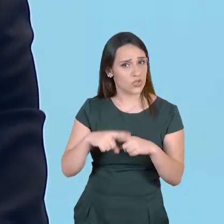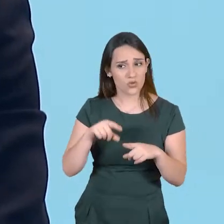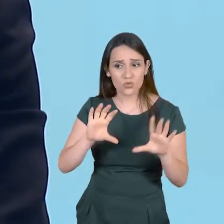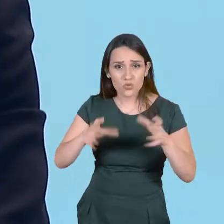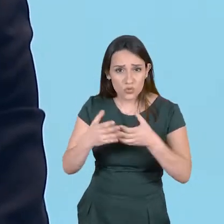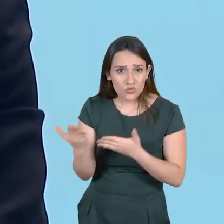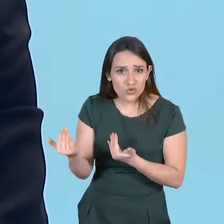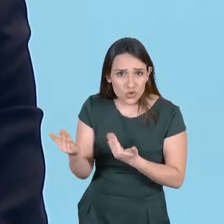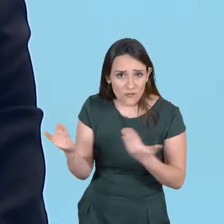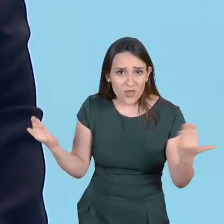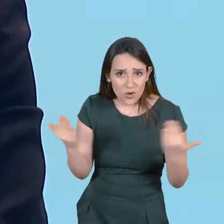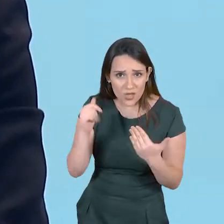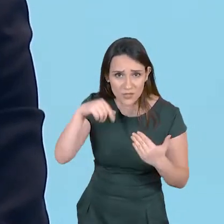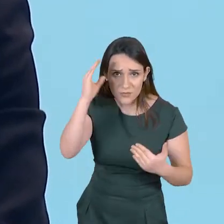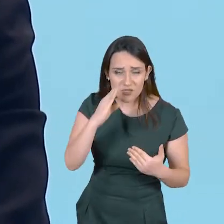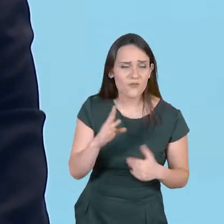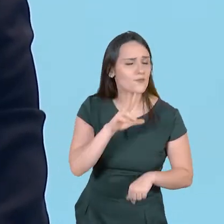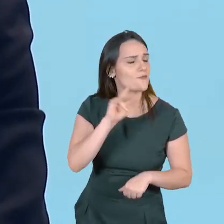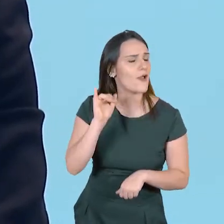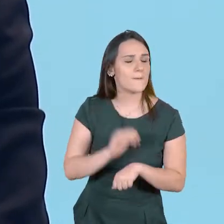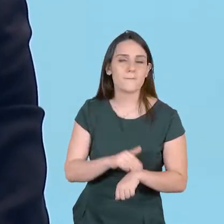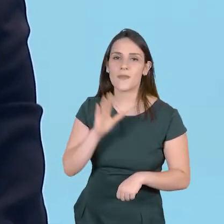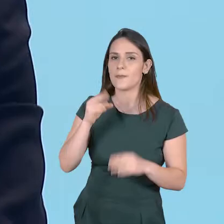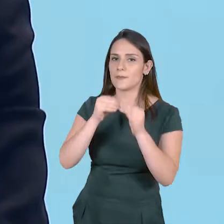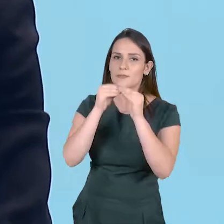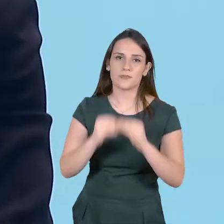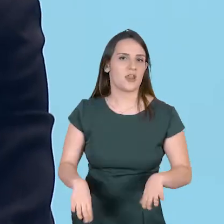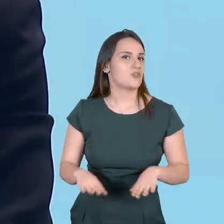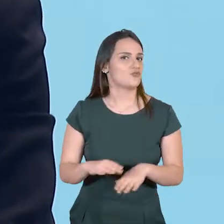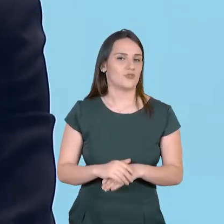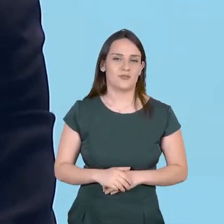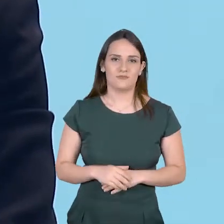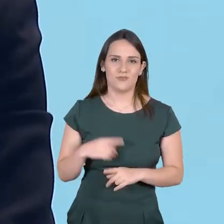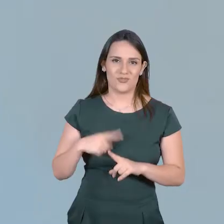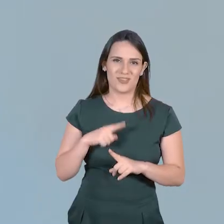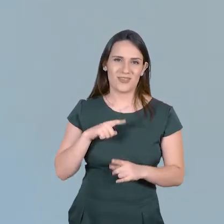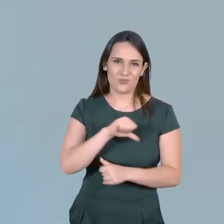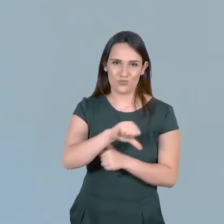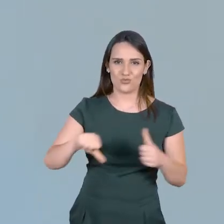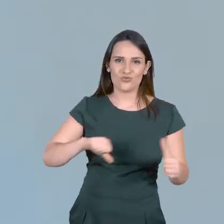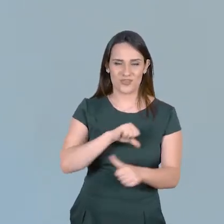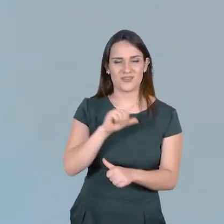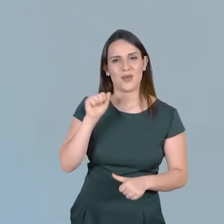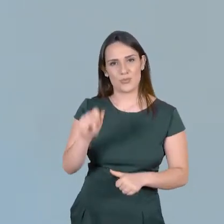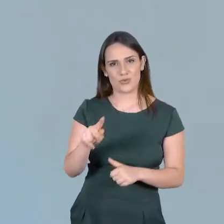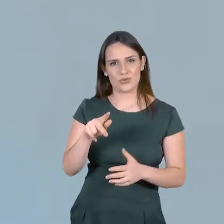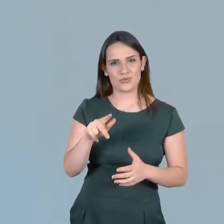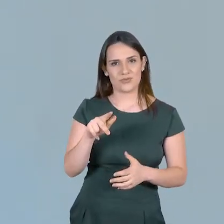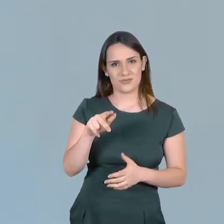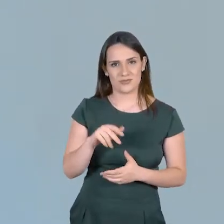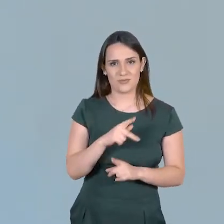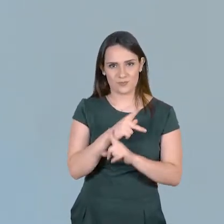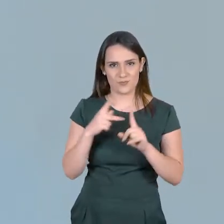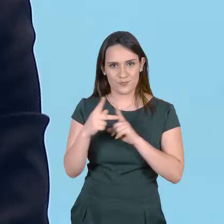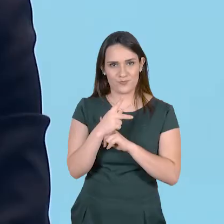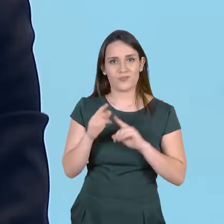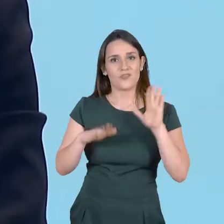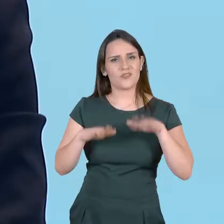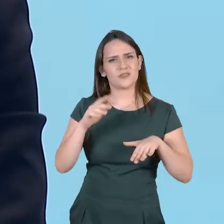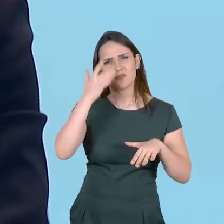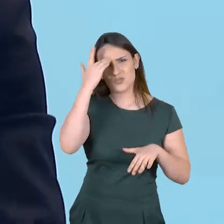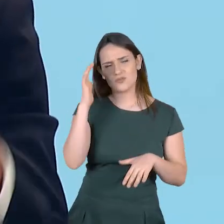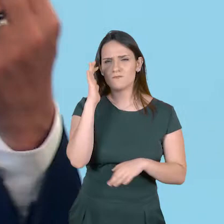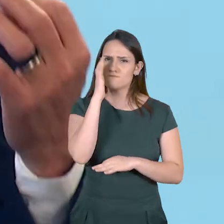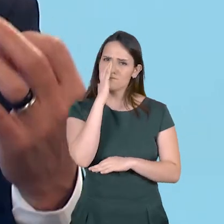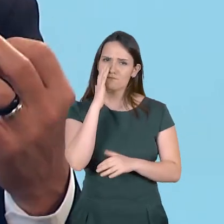os principais atingidos, né, por todas essas mudanças. E quando a gente fala, imaginem as pessoas que estão nos ouvindo agora, né,